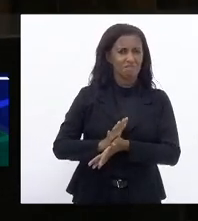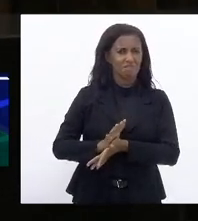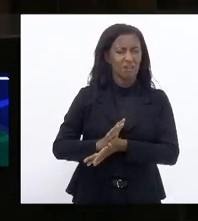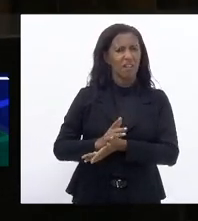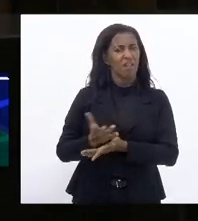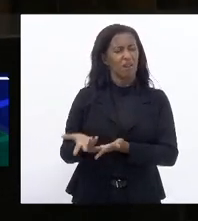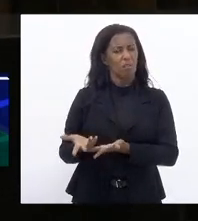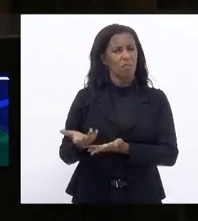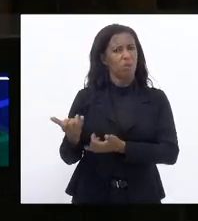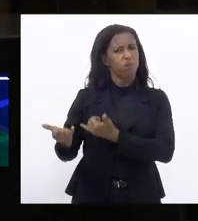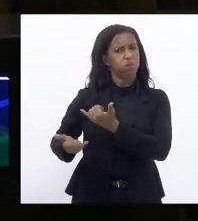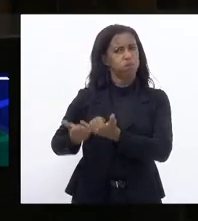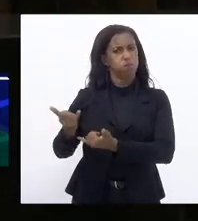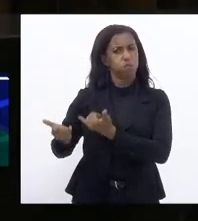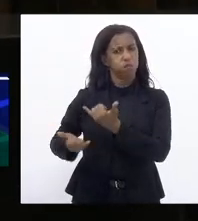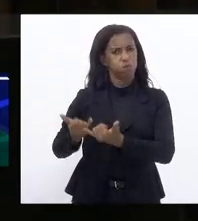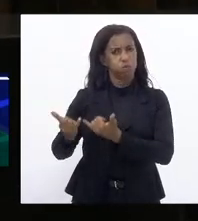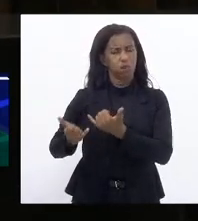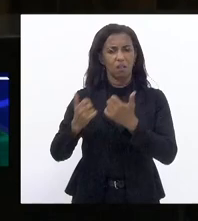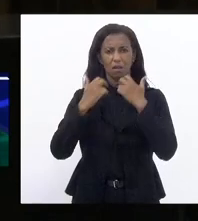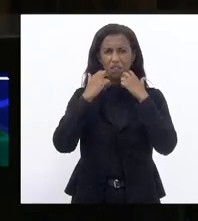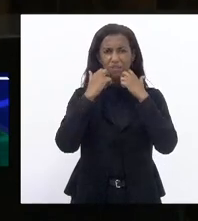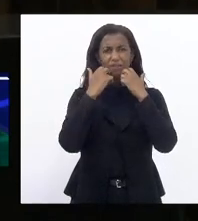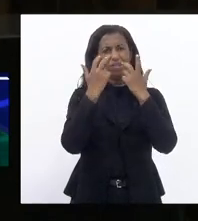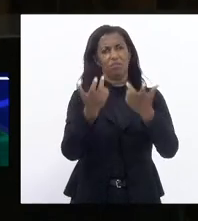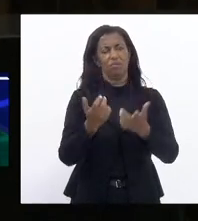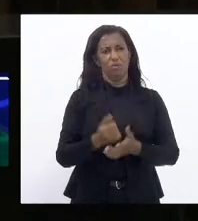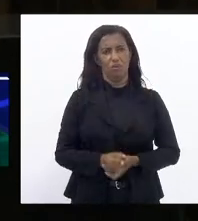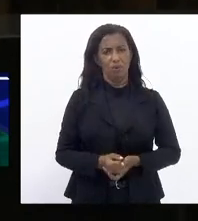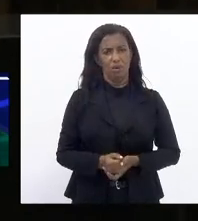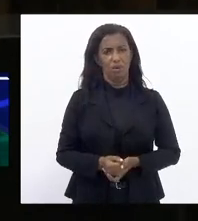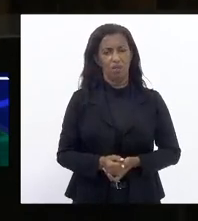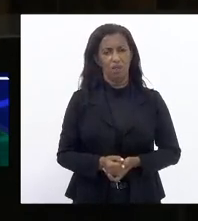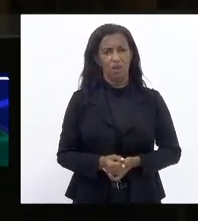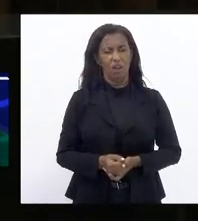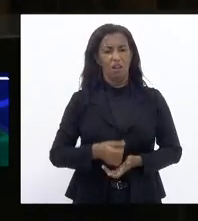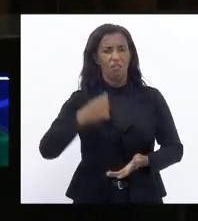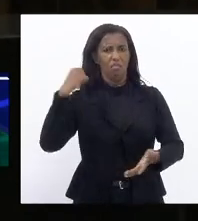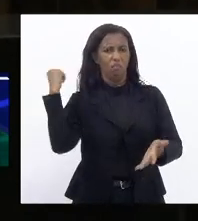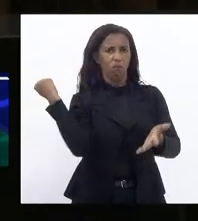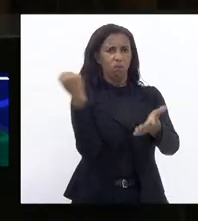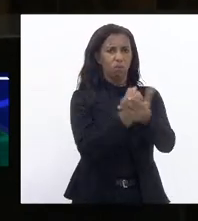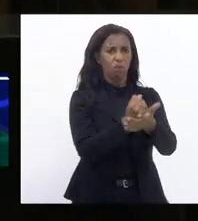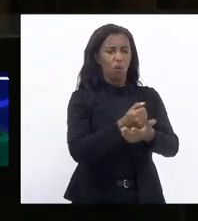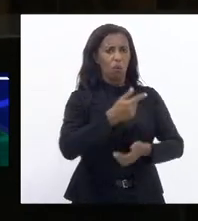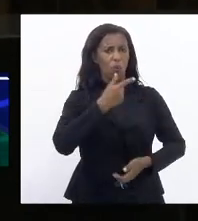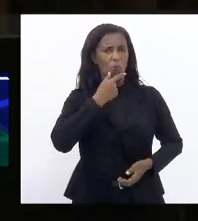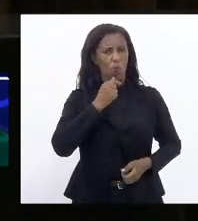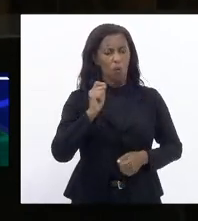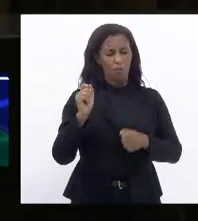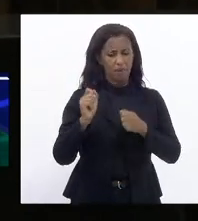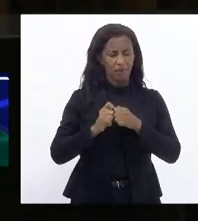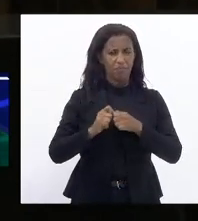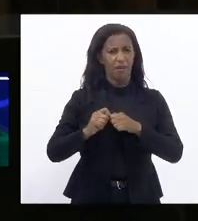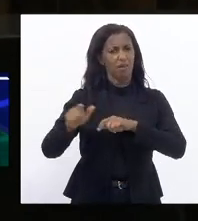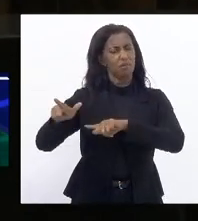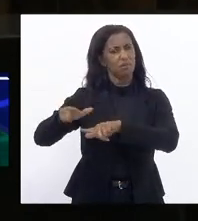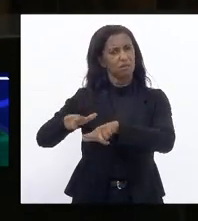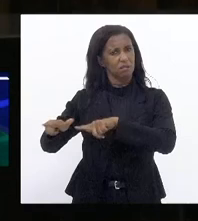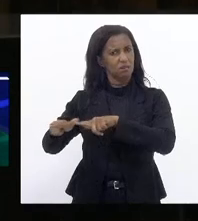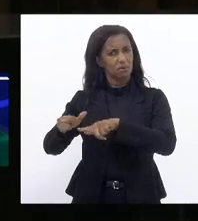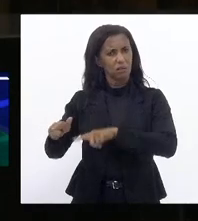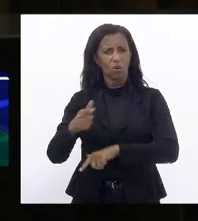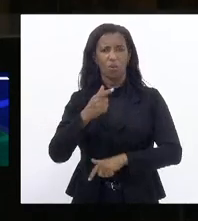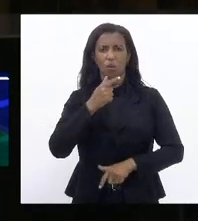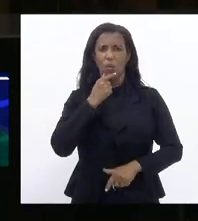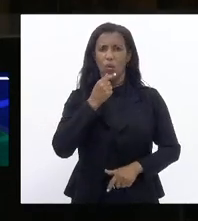molecagem. É uma vergonha taxar um homem cumpridor das suas obrigações, um